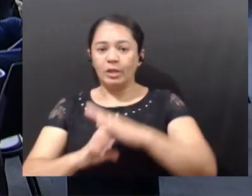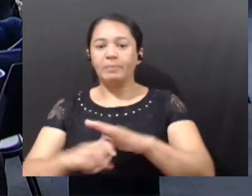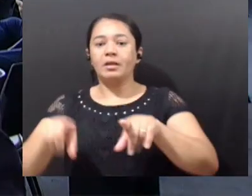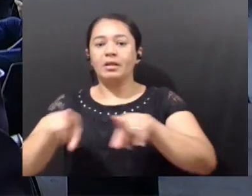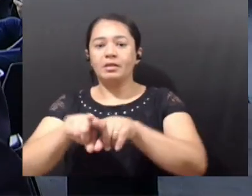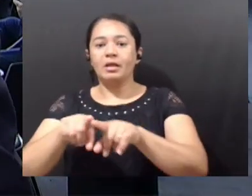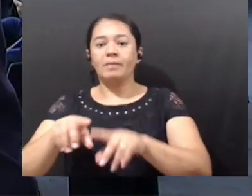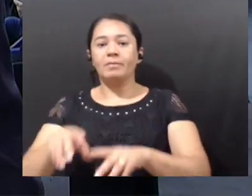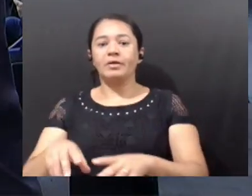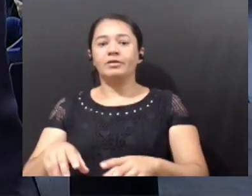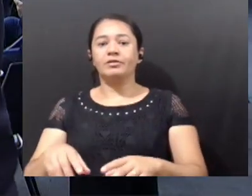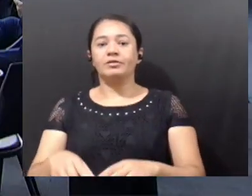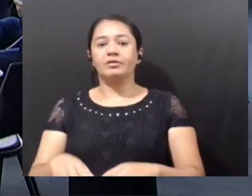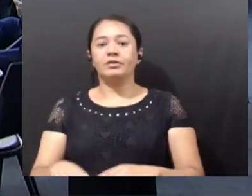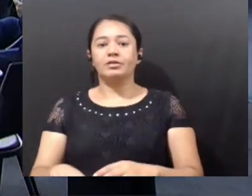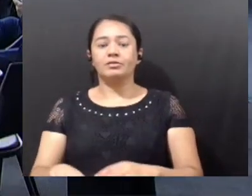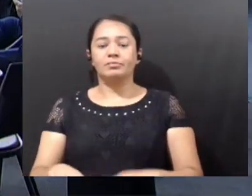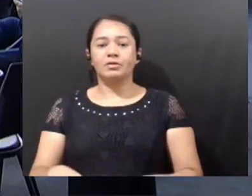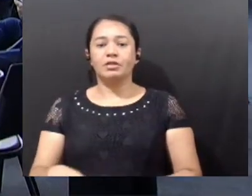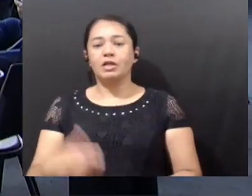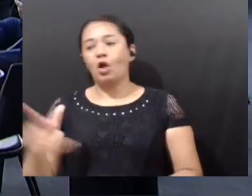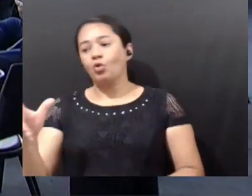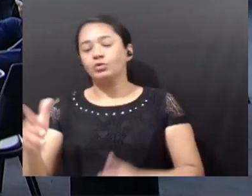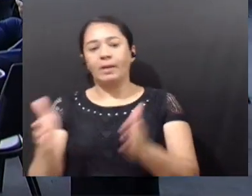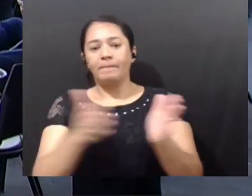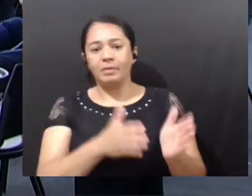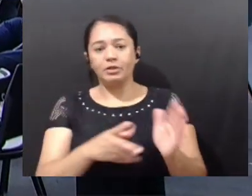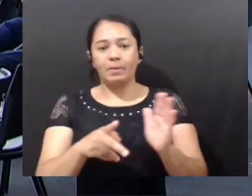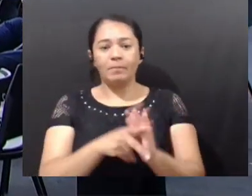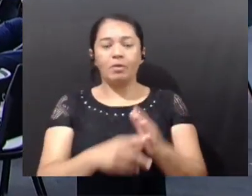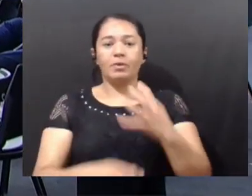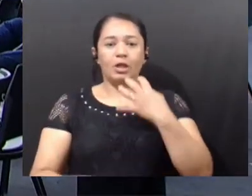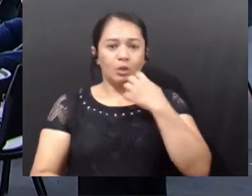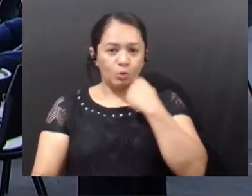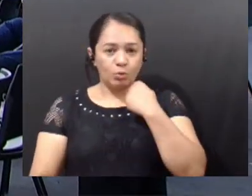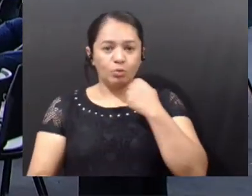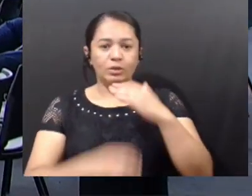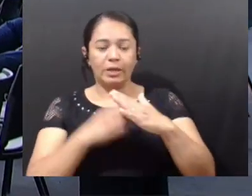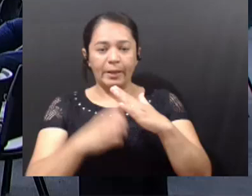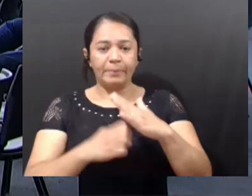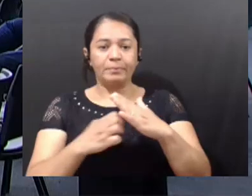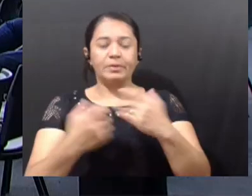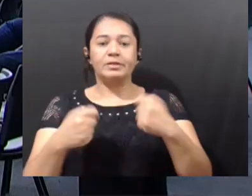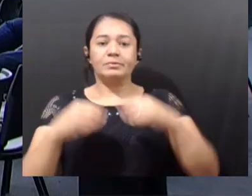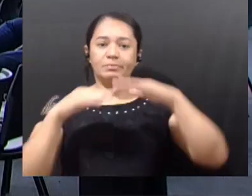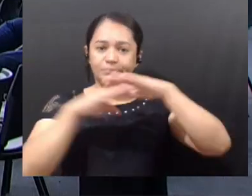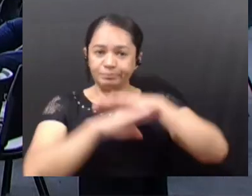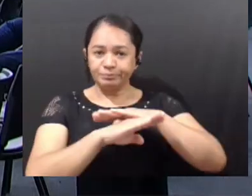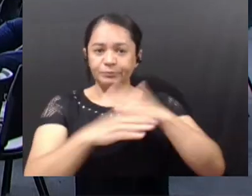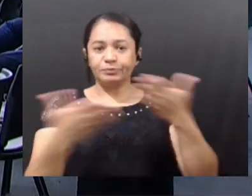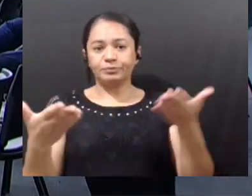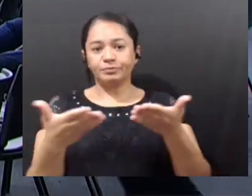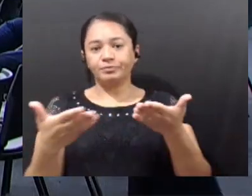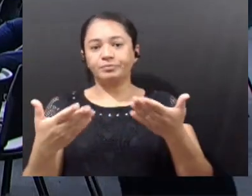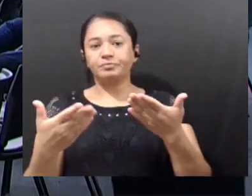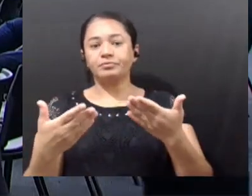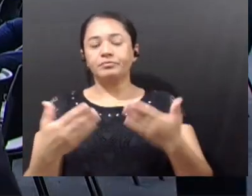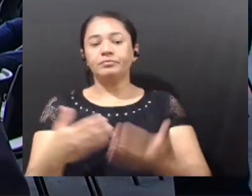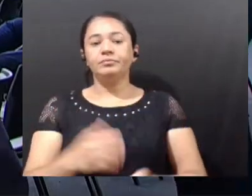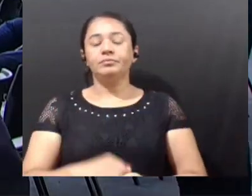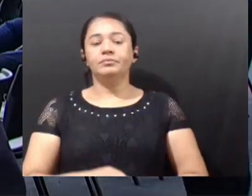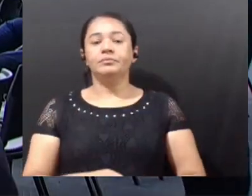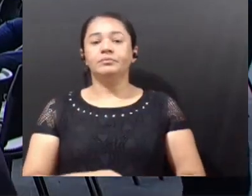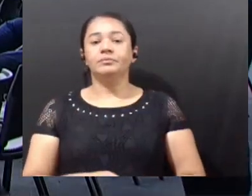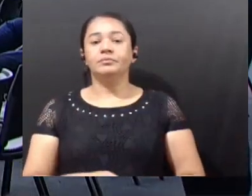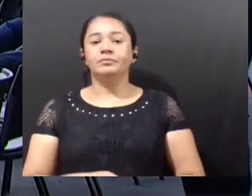dentro da empresa, e a outra parte é uma parte do lucro que a empresa hoje deveria distribuir para ele. Então isso